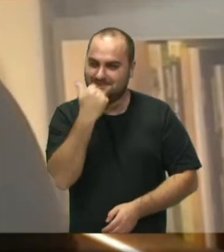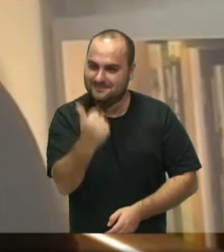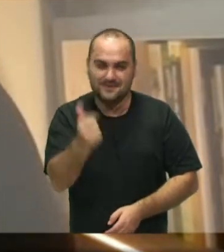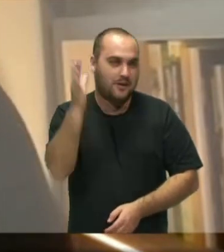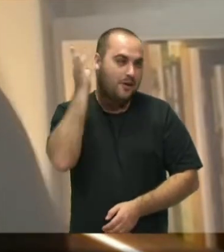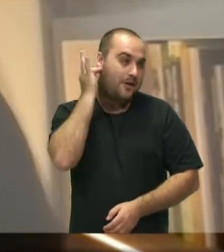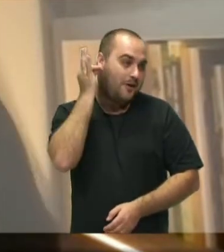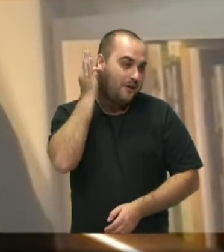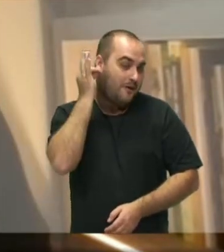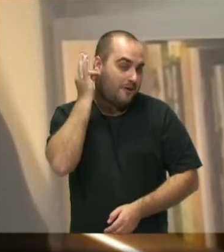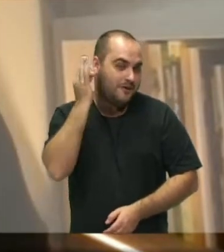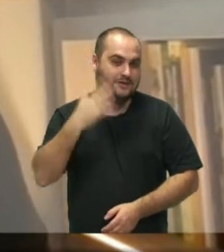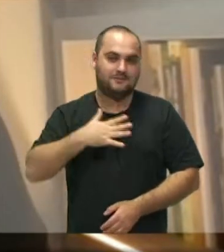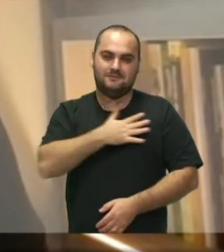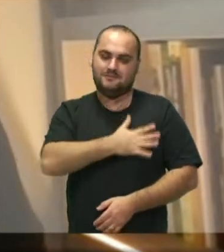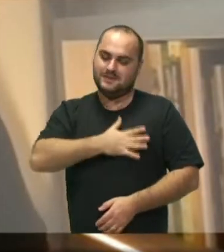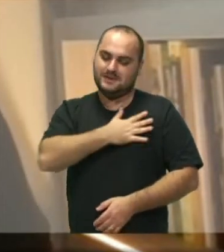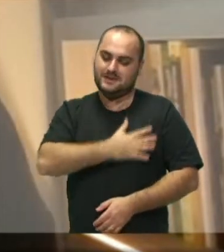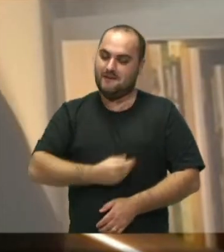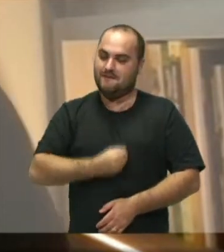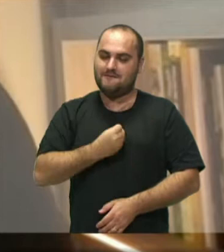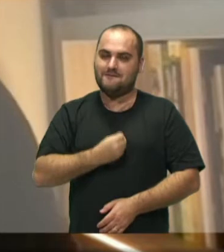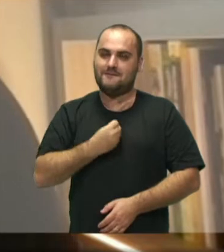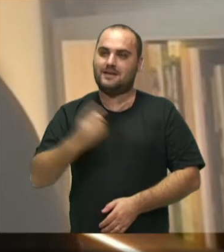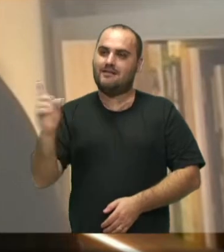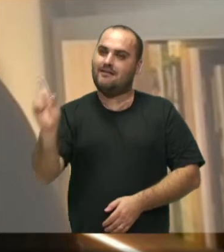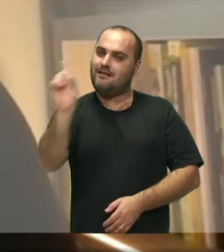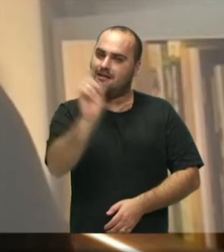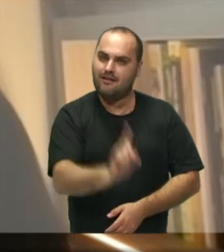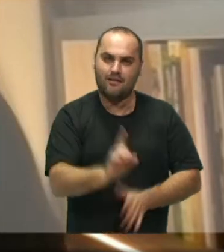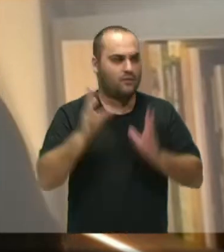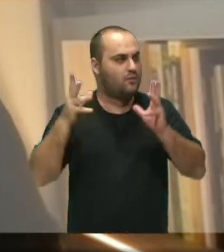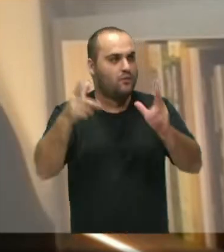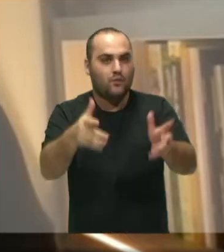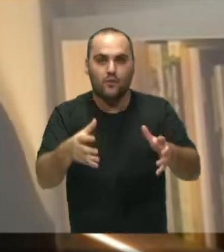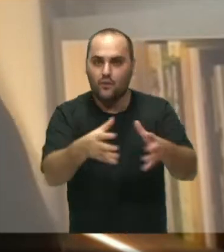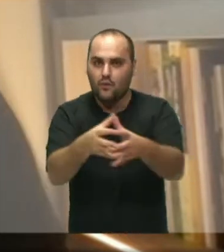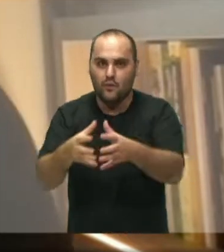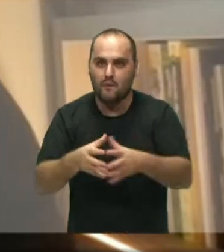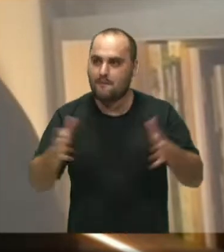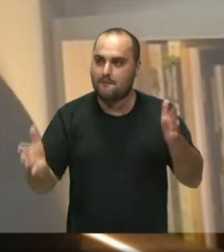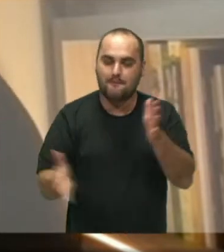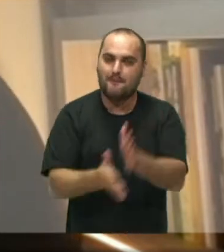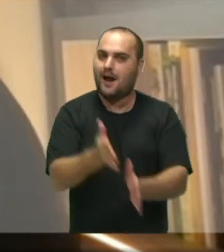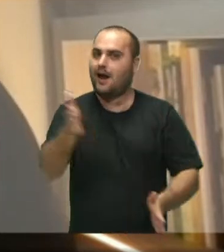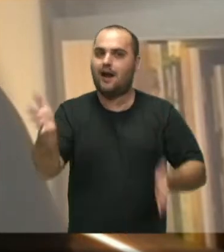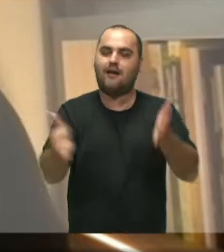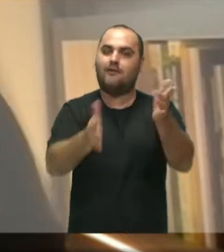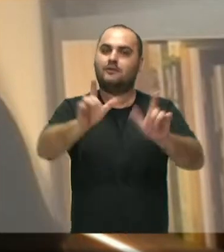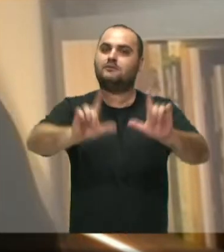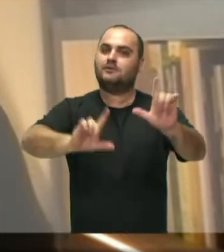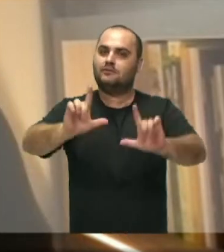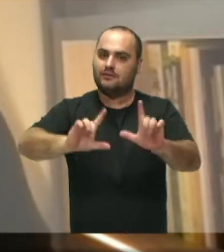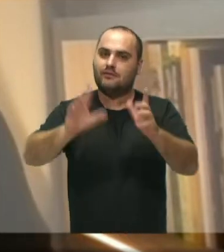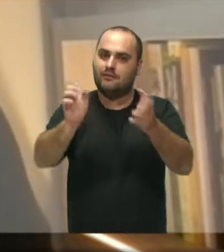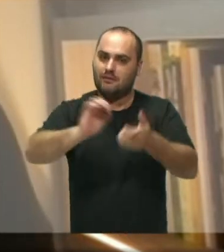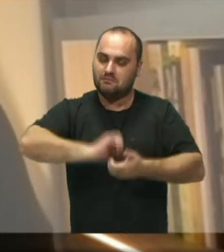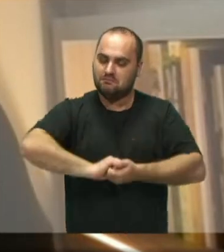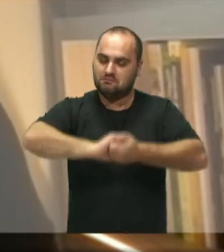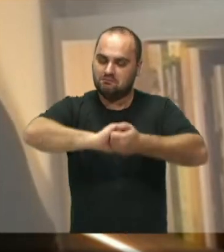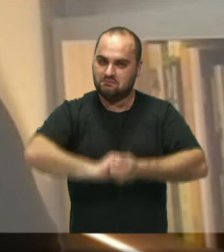tudo ótimo um prazer tá aqui com você com toda essa equipe maravilhosa da nossa TV Câmara quem eu quero